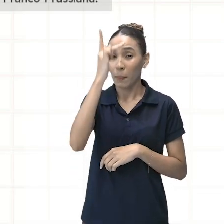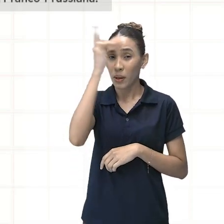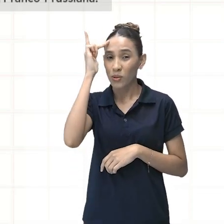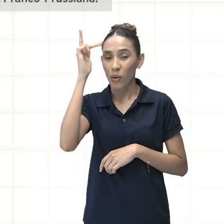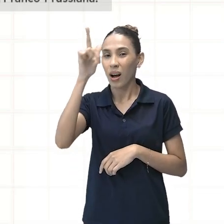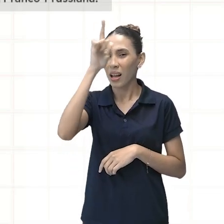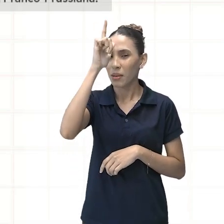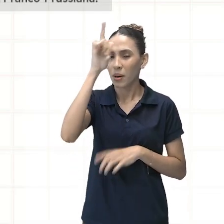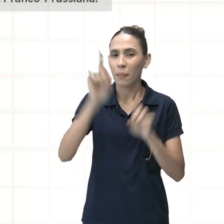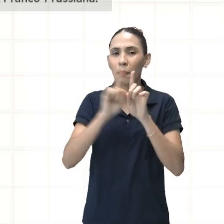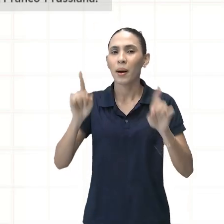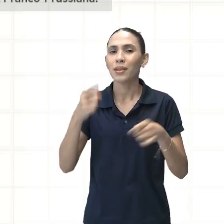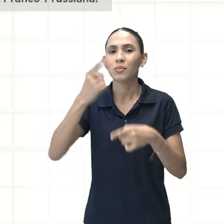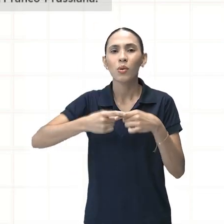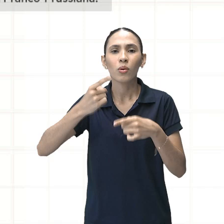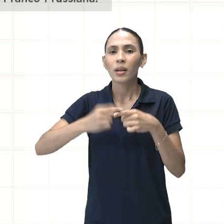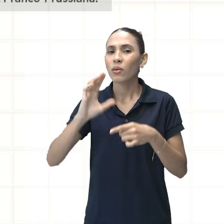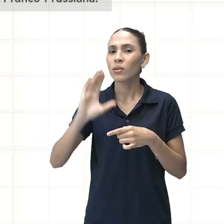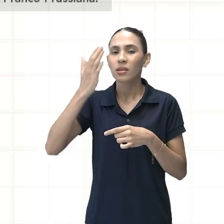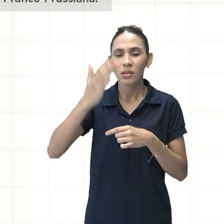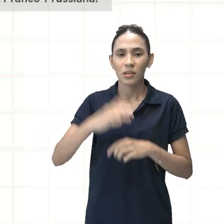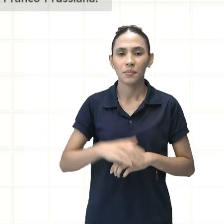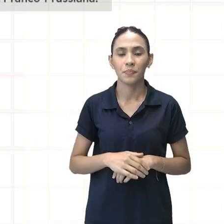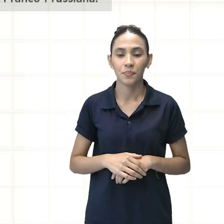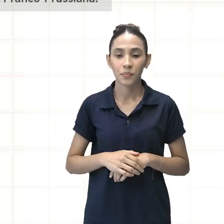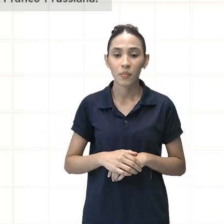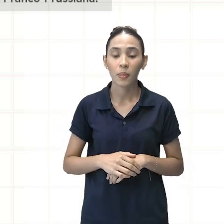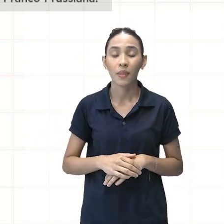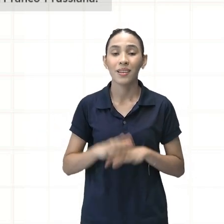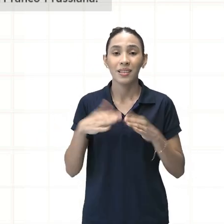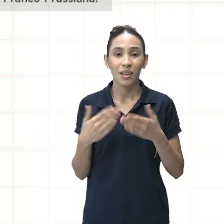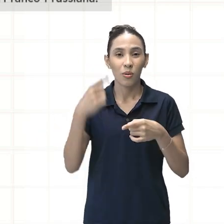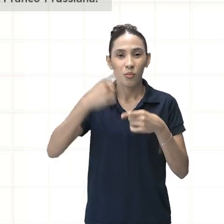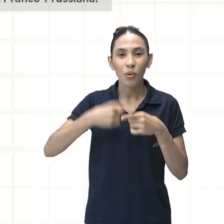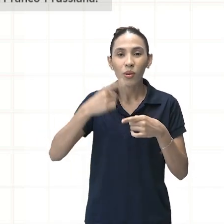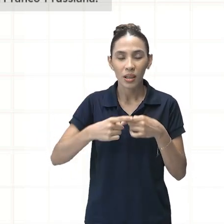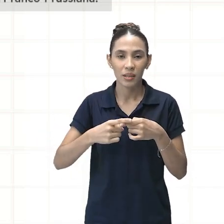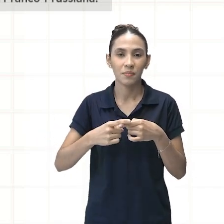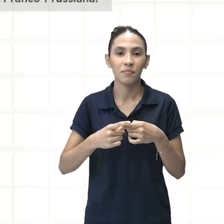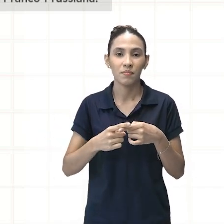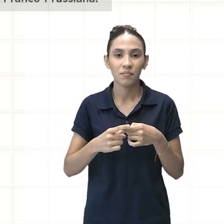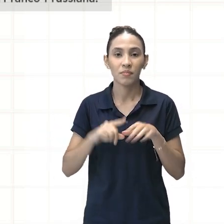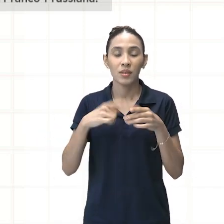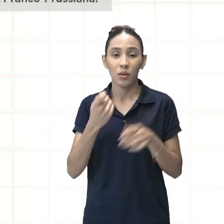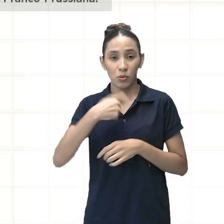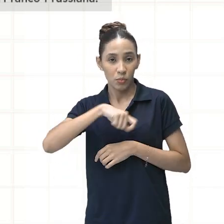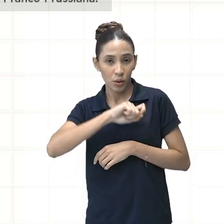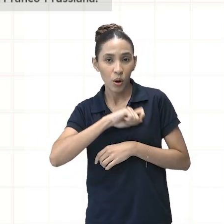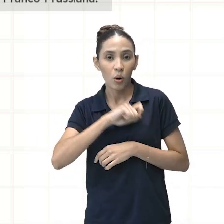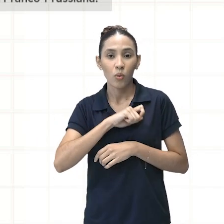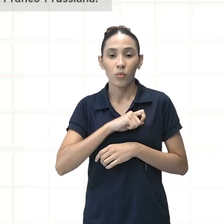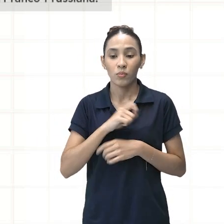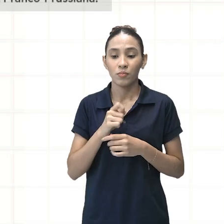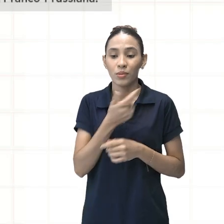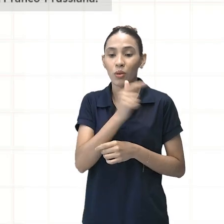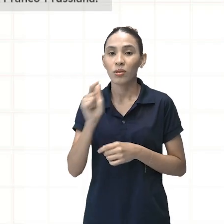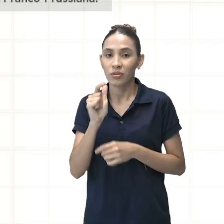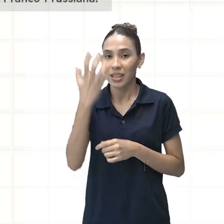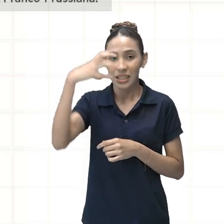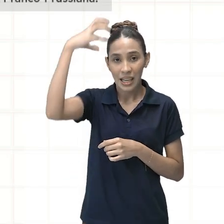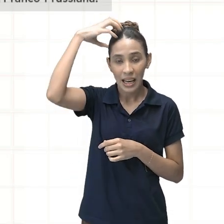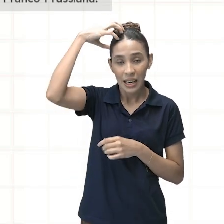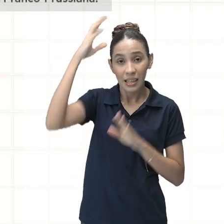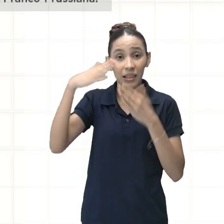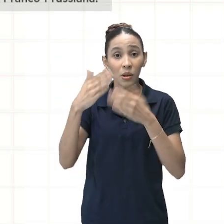Mas por que isso iria acontecer ou poderia acontecer? Por conta do trono espanhol está vago, e aí